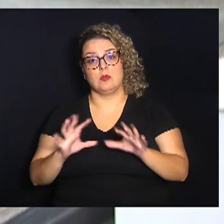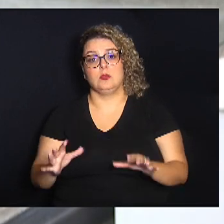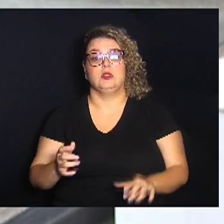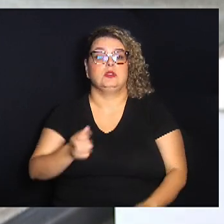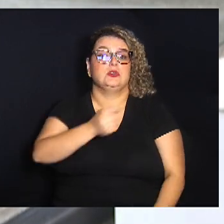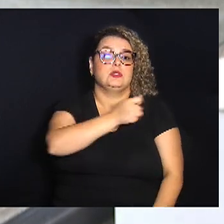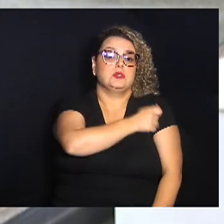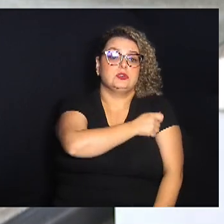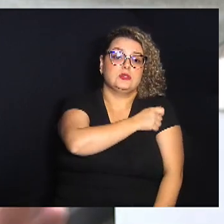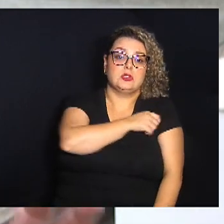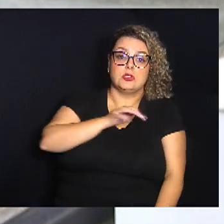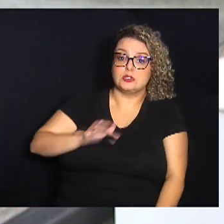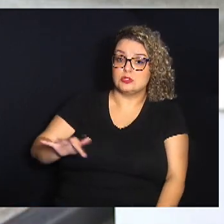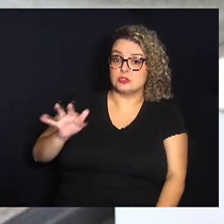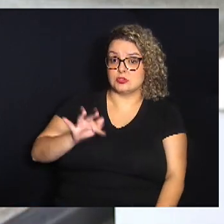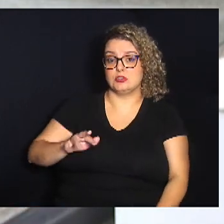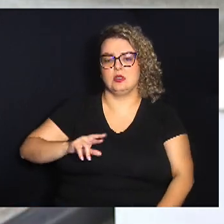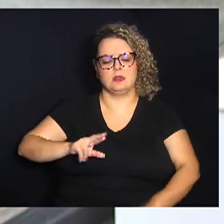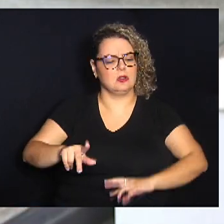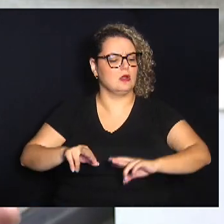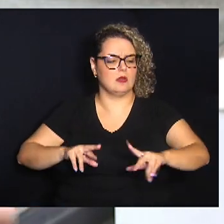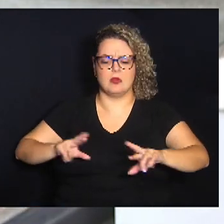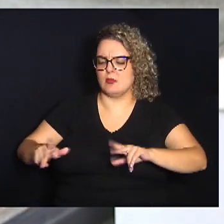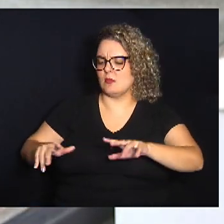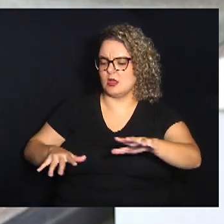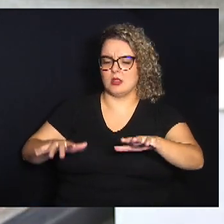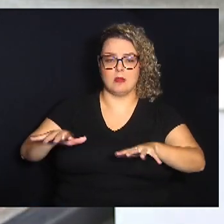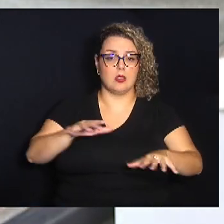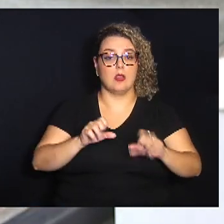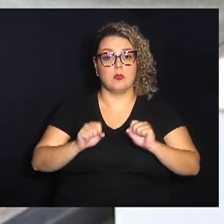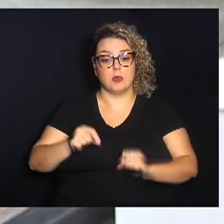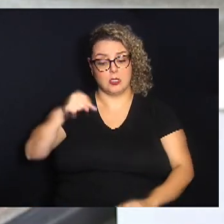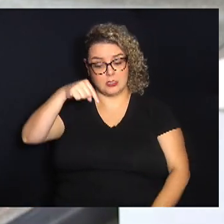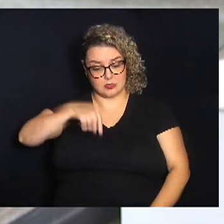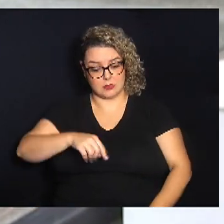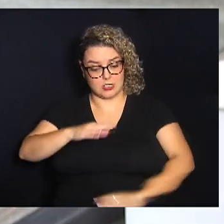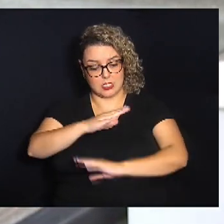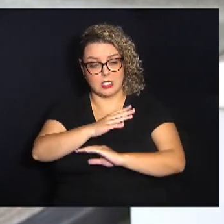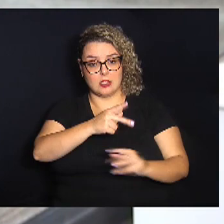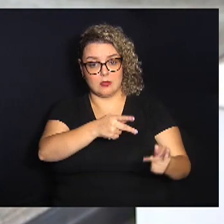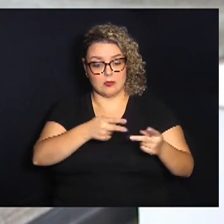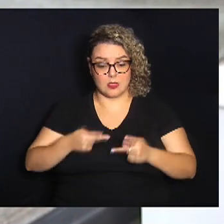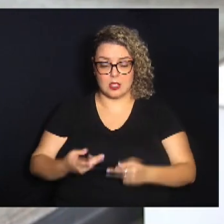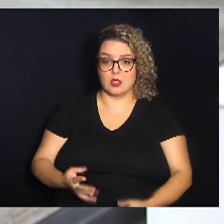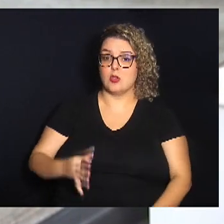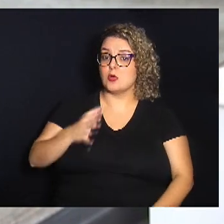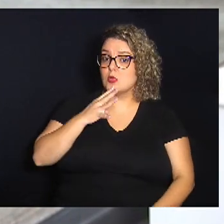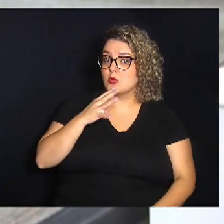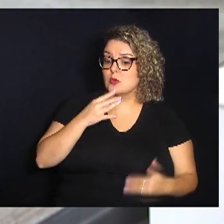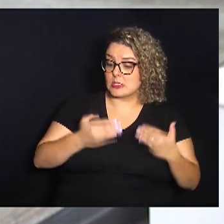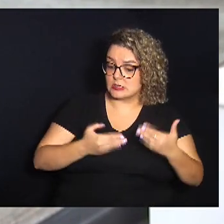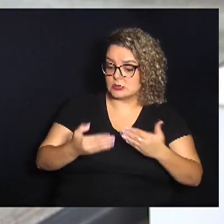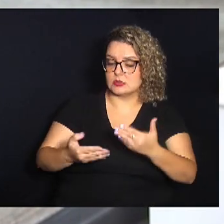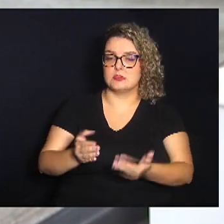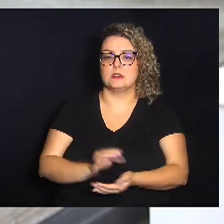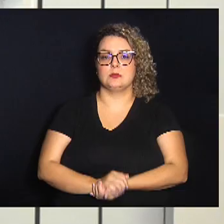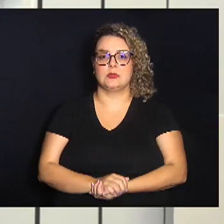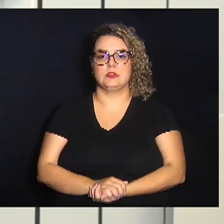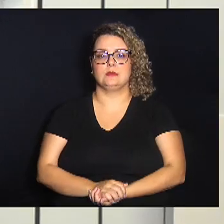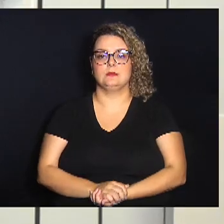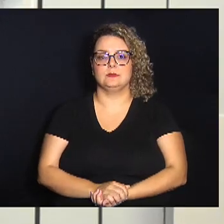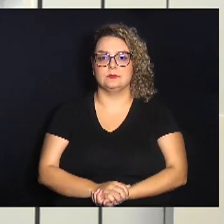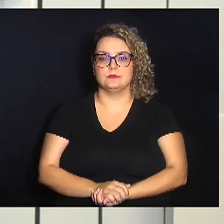estudantes universitários das mais diversas áreas possam vir aqui participar, conhecer o funcionamento da Câmara.